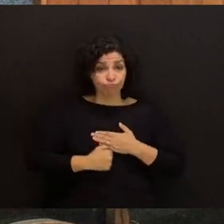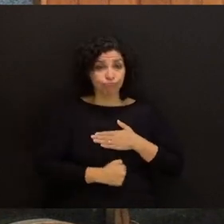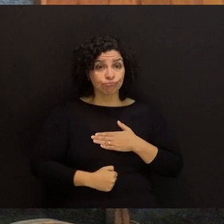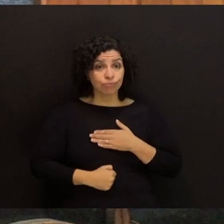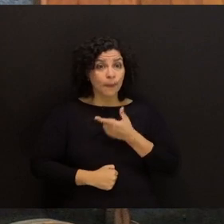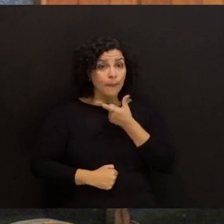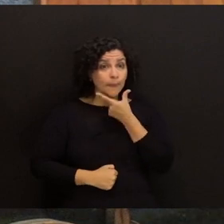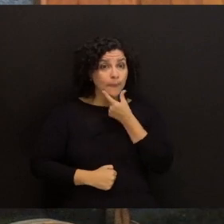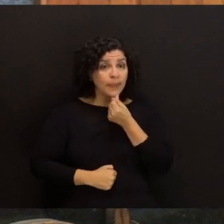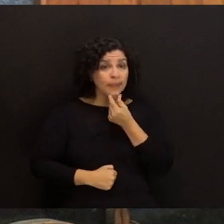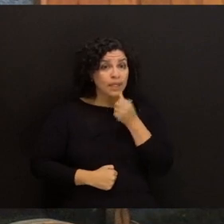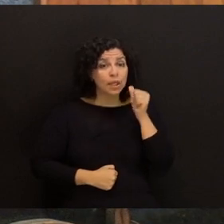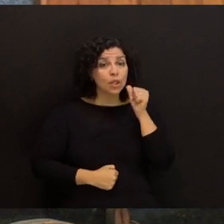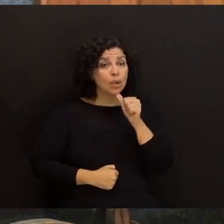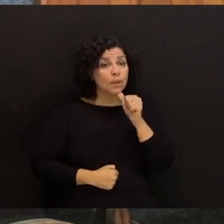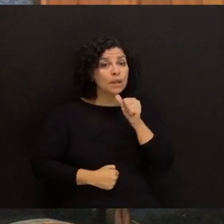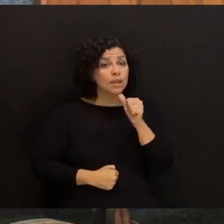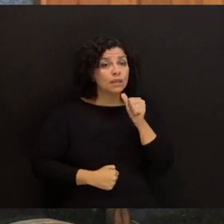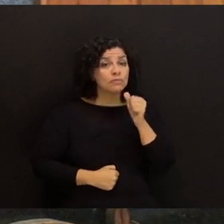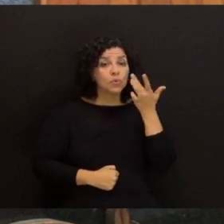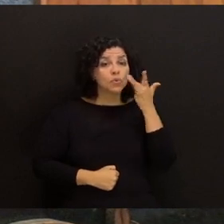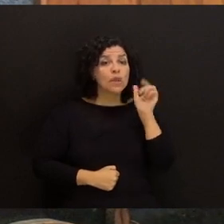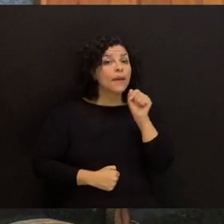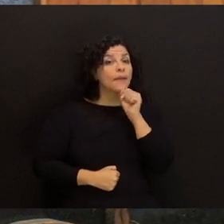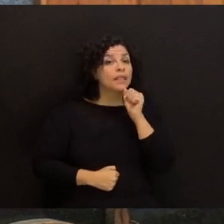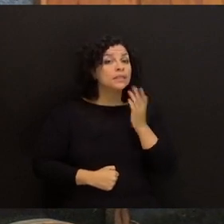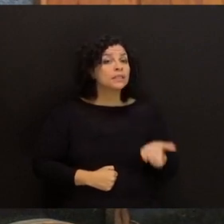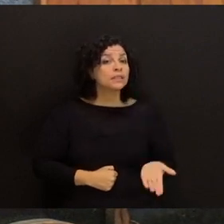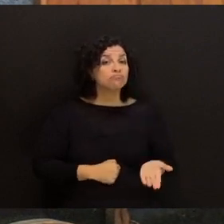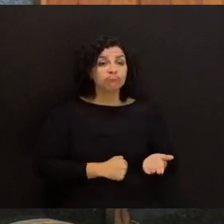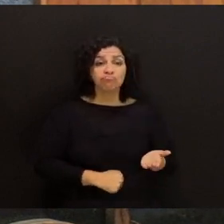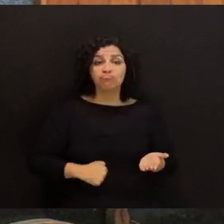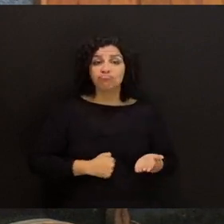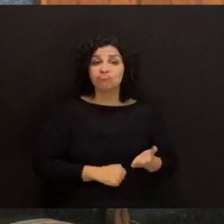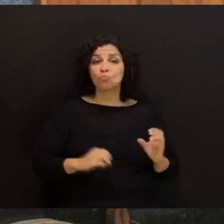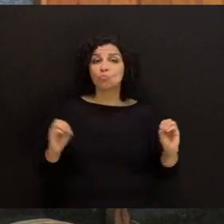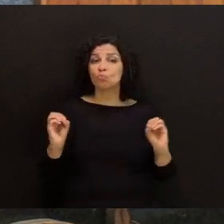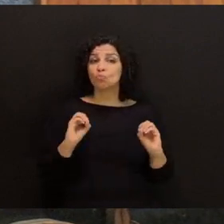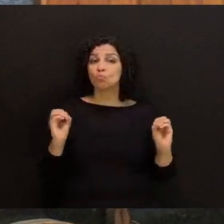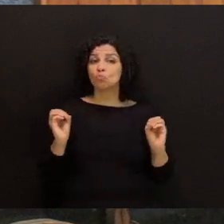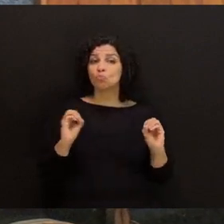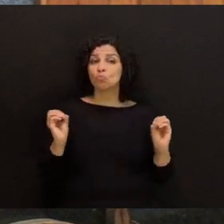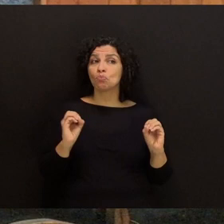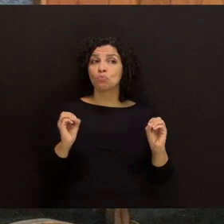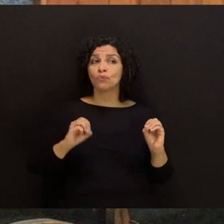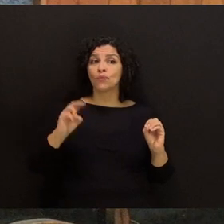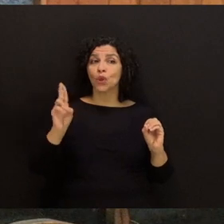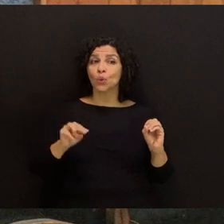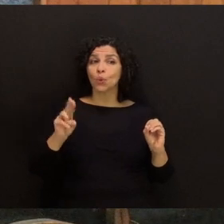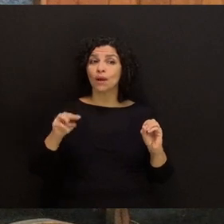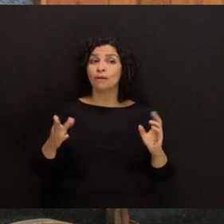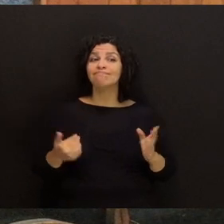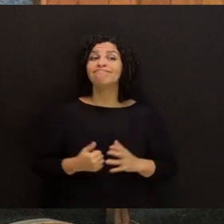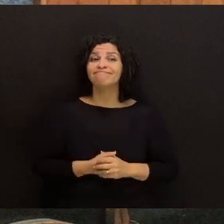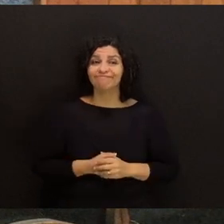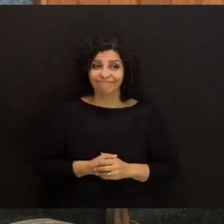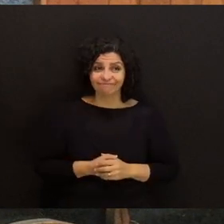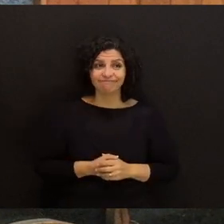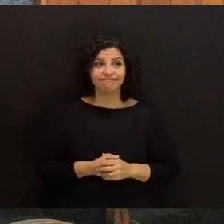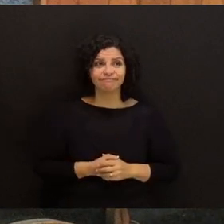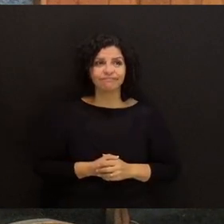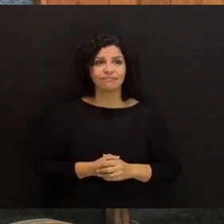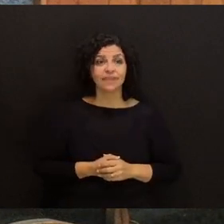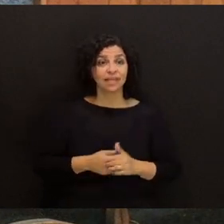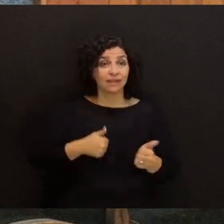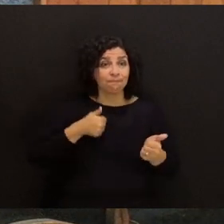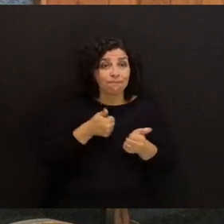ou uma filha mulher ela não sabe sabe porque ela nunca fez um exame de ecografia daqui